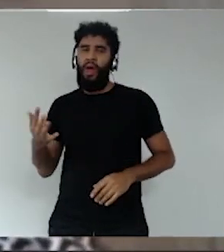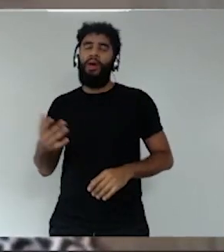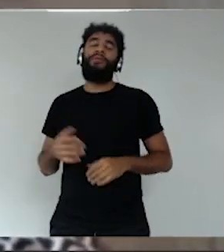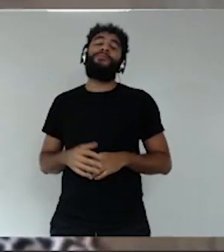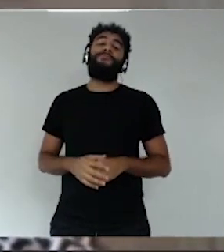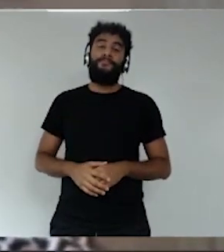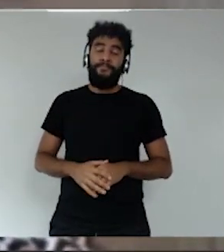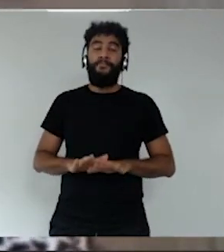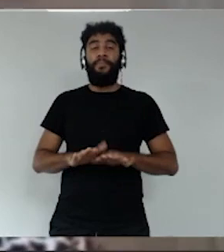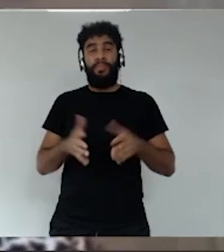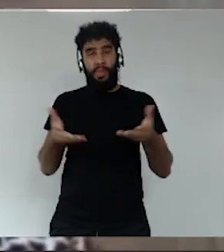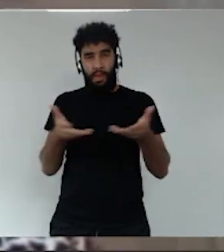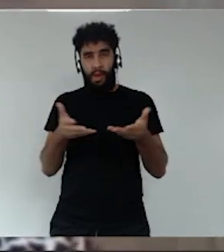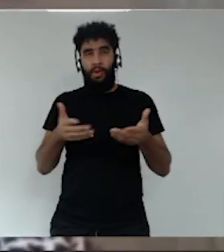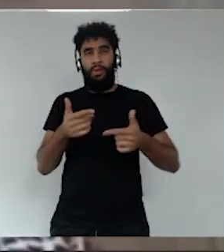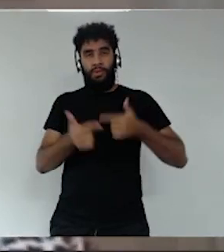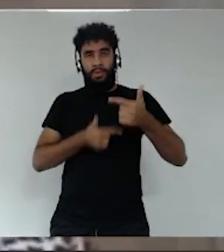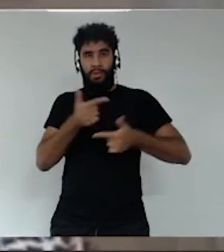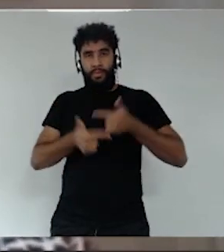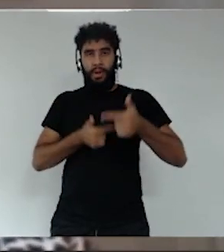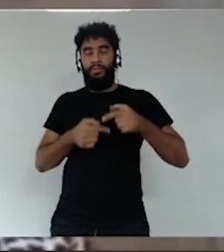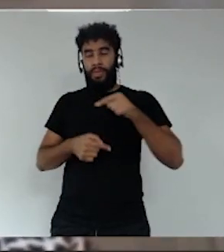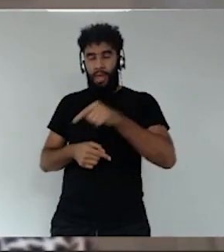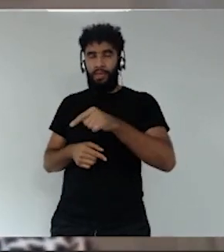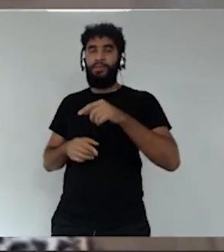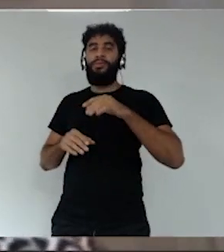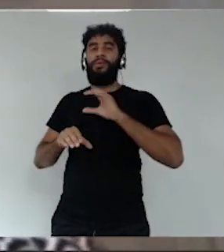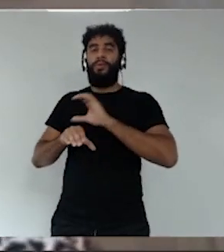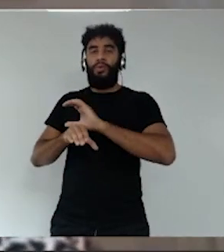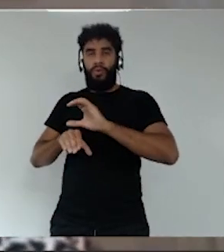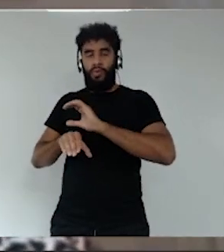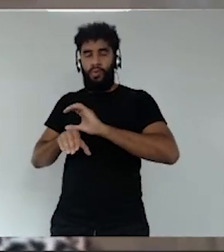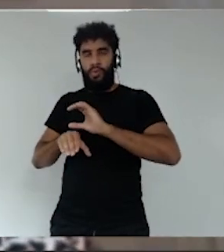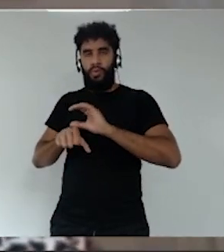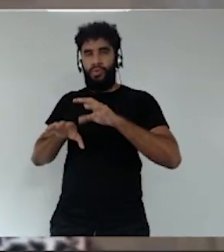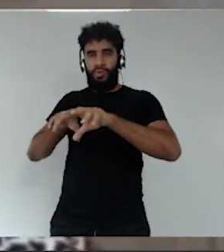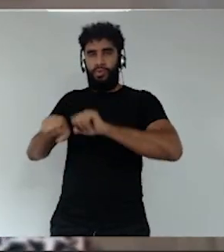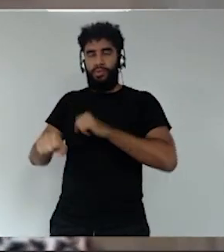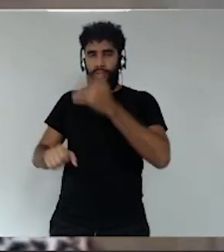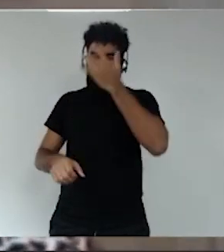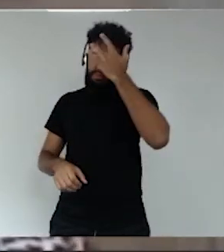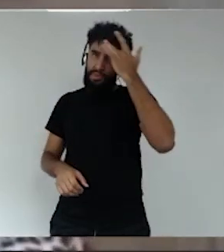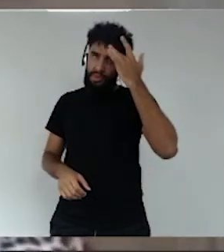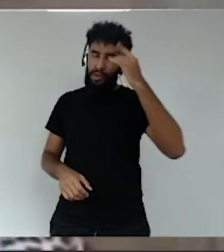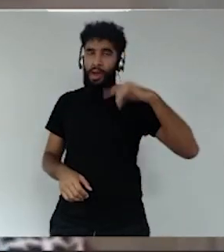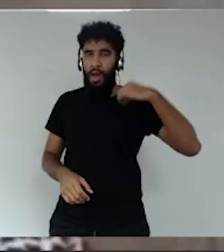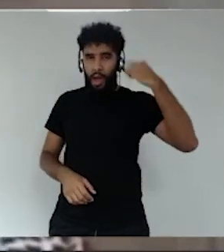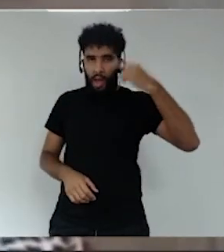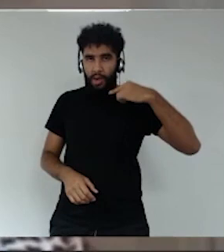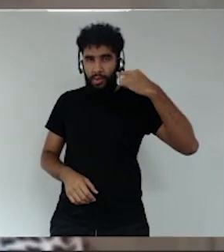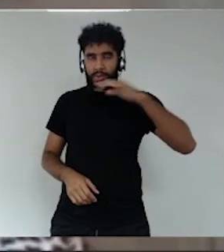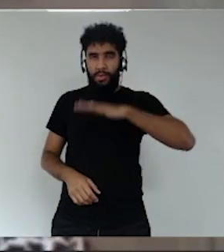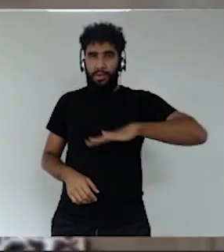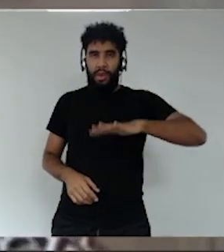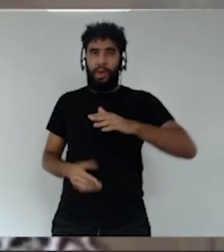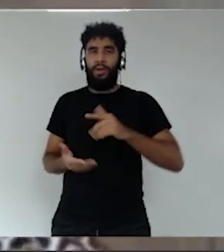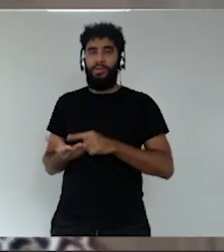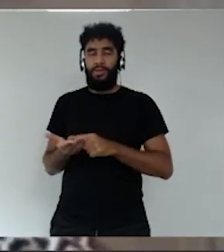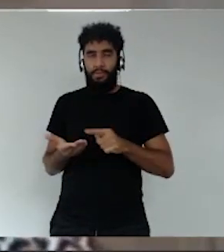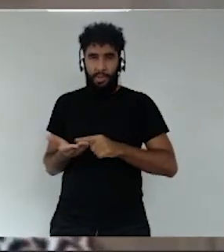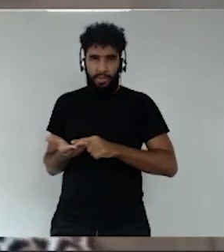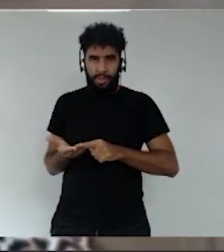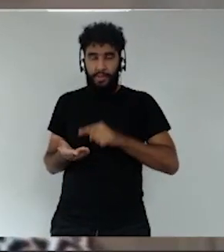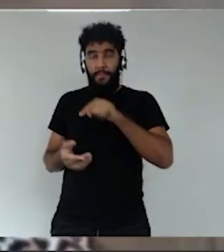E agora a gente está trabalhando nesse curso de formação de advogados em conciliação e mediação.